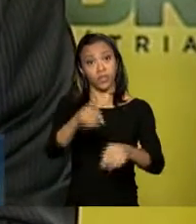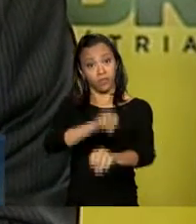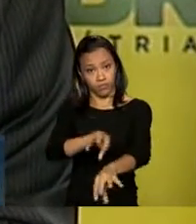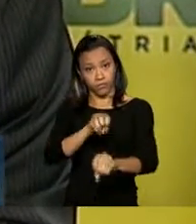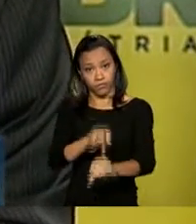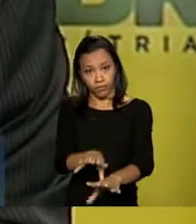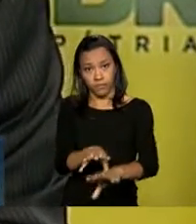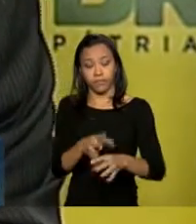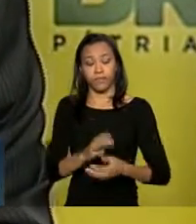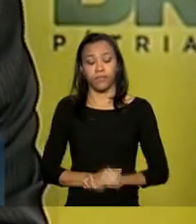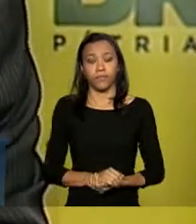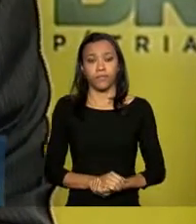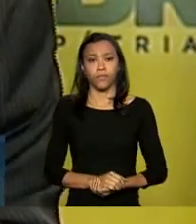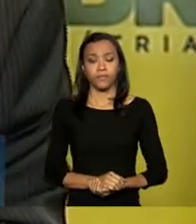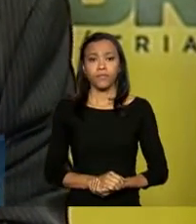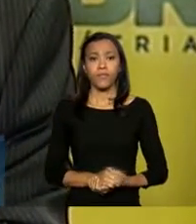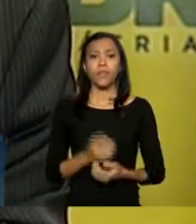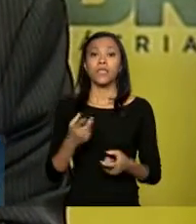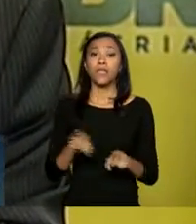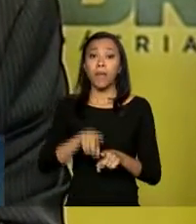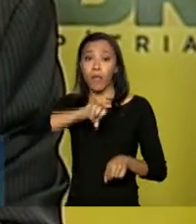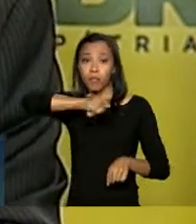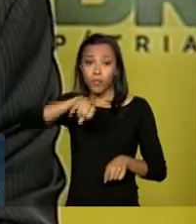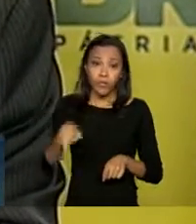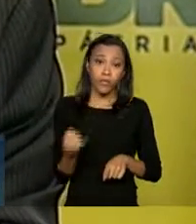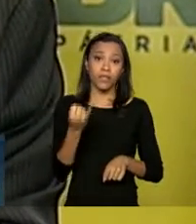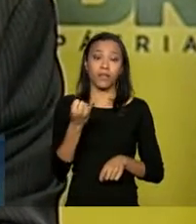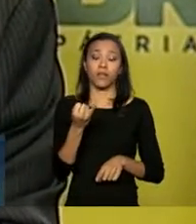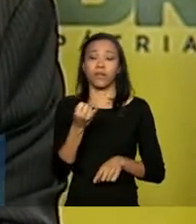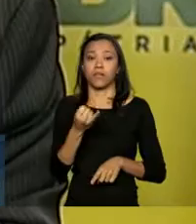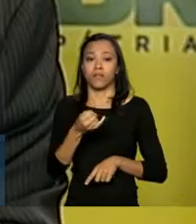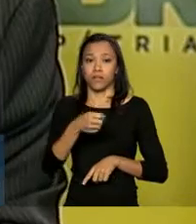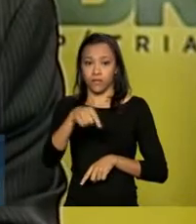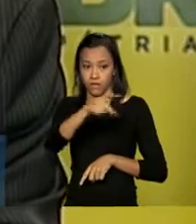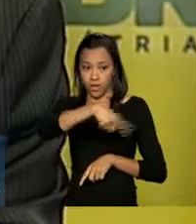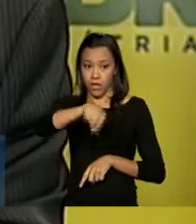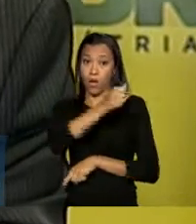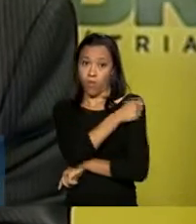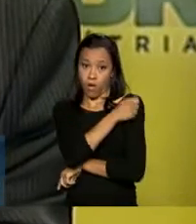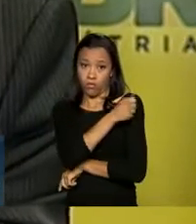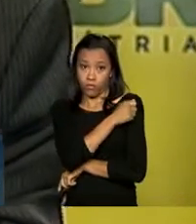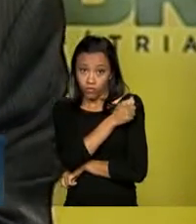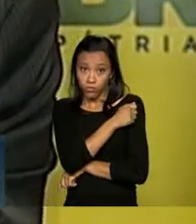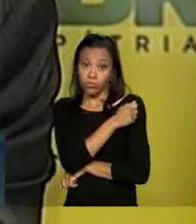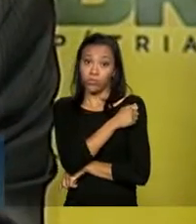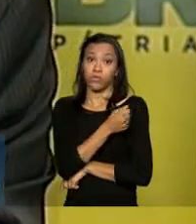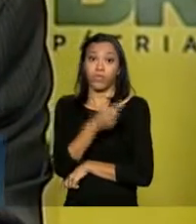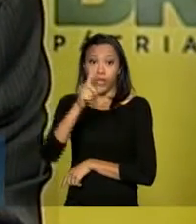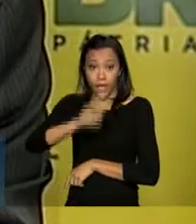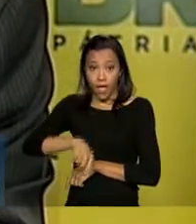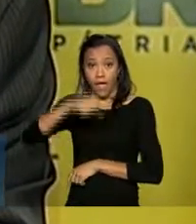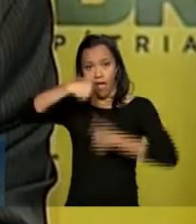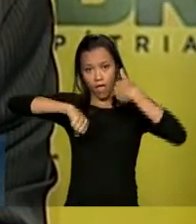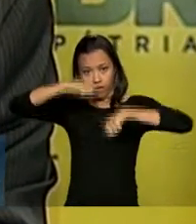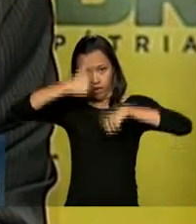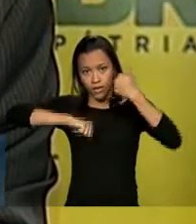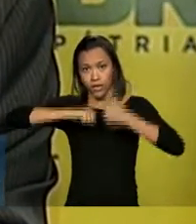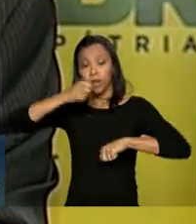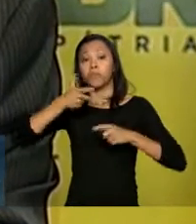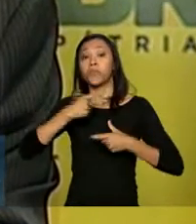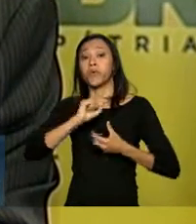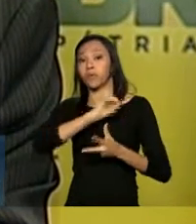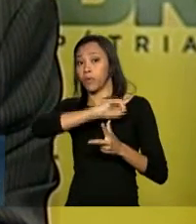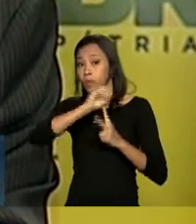dizer, no aproveitamento final do aluno, por exemplo, mensurado pelo Enem ou por qualquer outra forma, há fatores